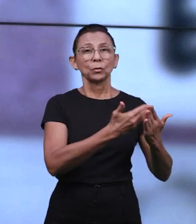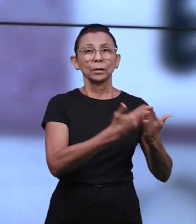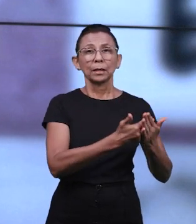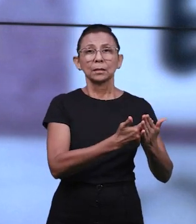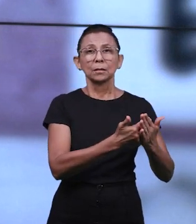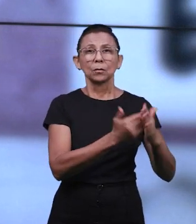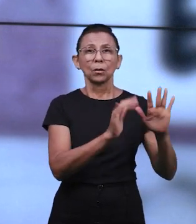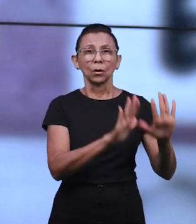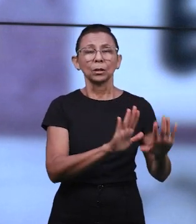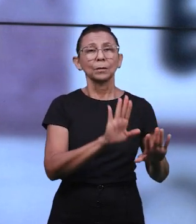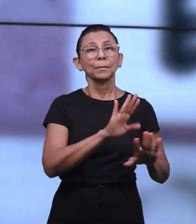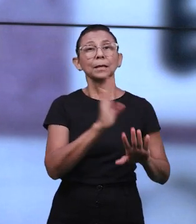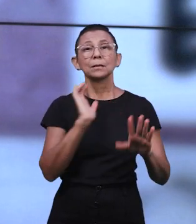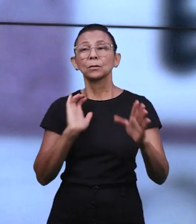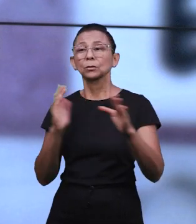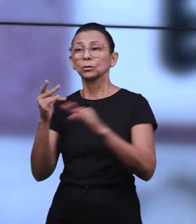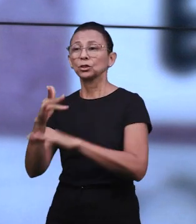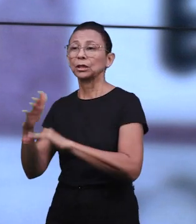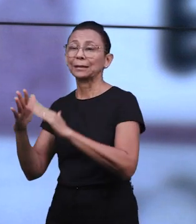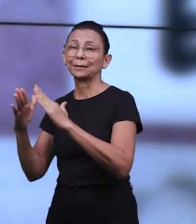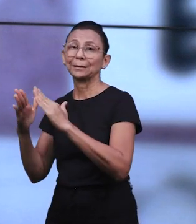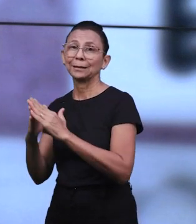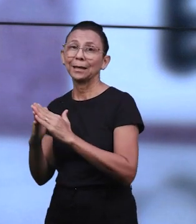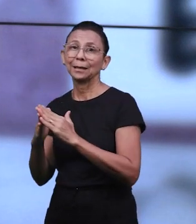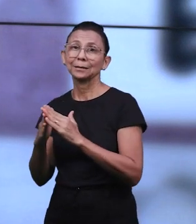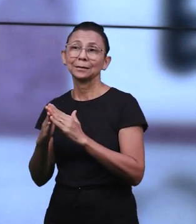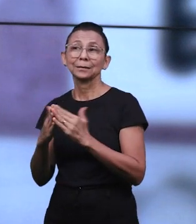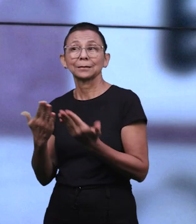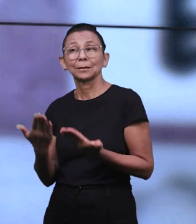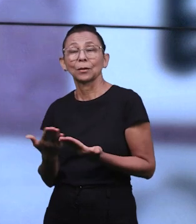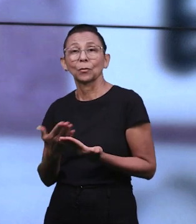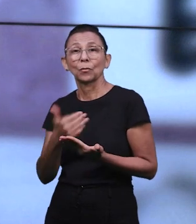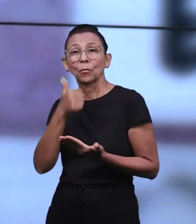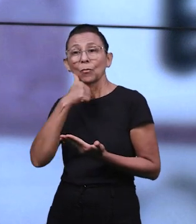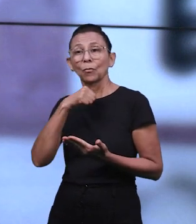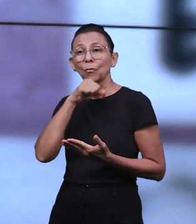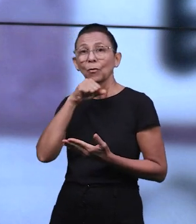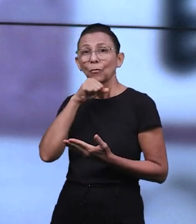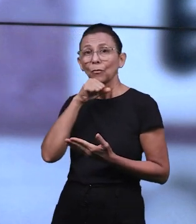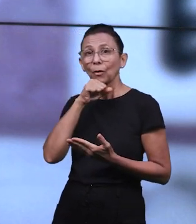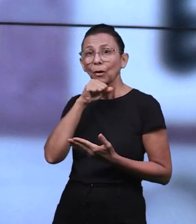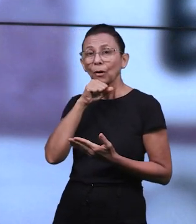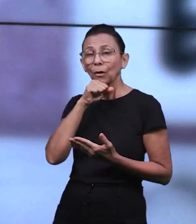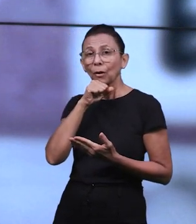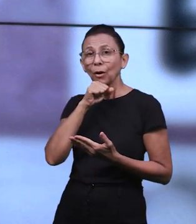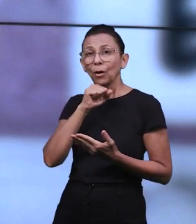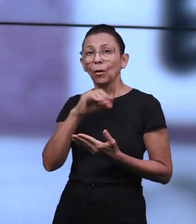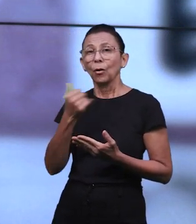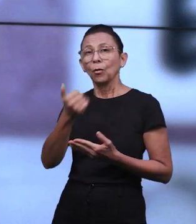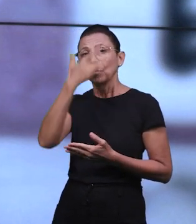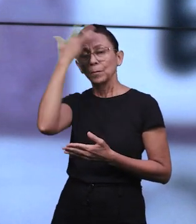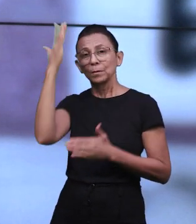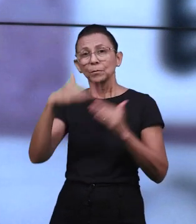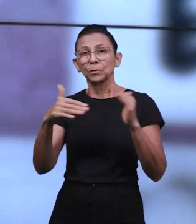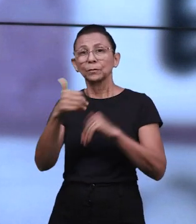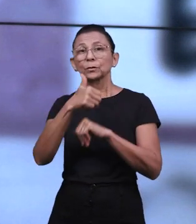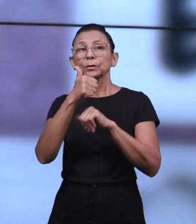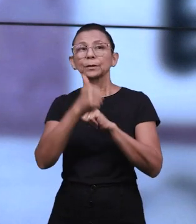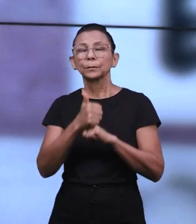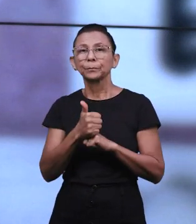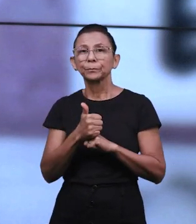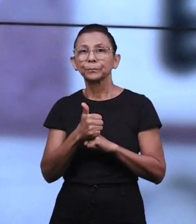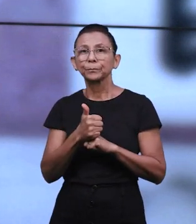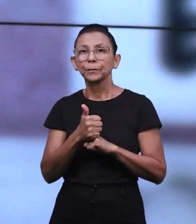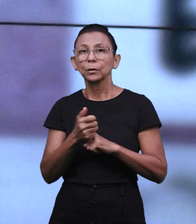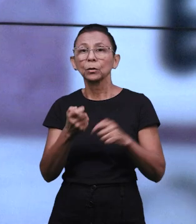com a cuidadora ou com a avó. E nesses casos, como supervisionar o uso das telas? Um relato